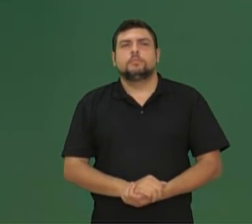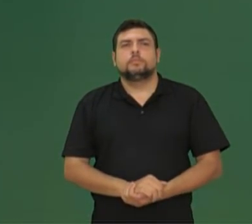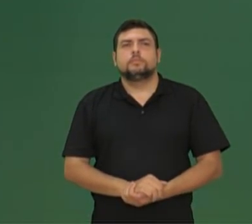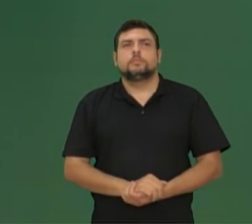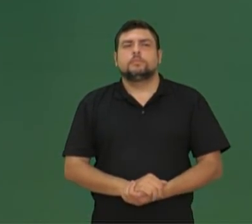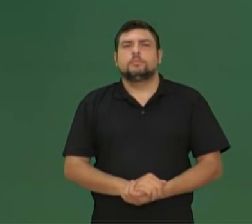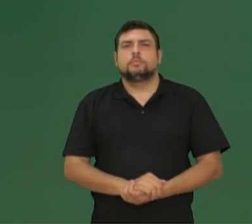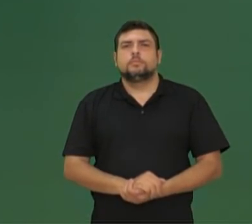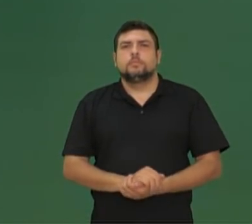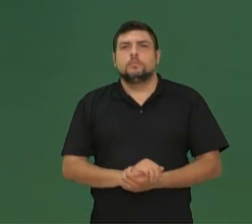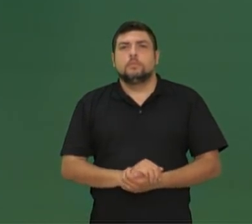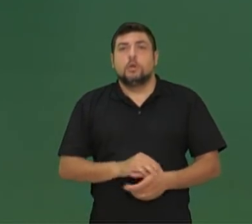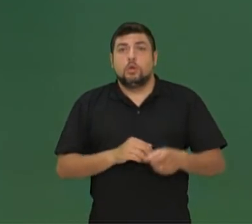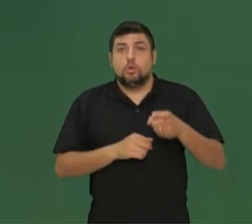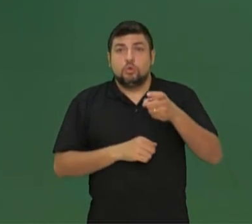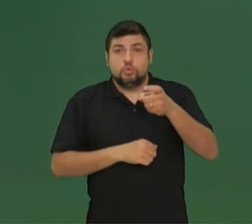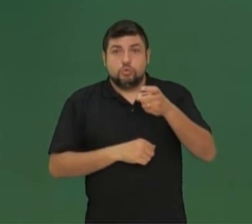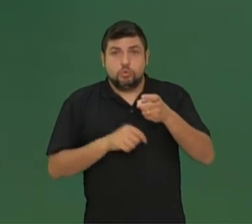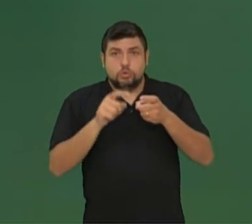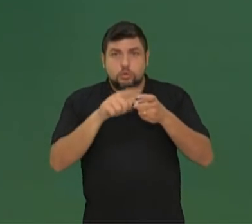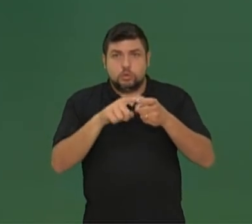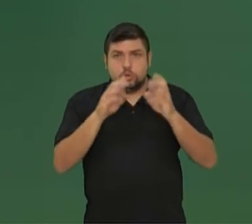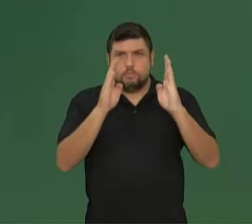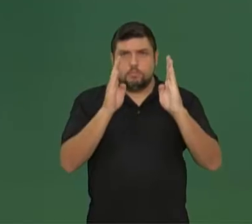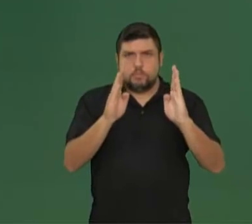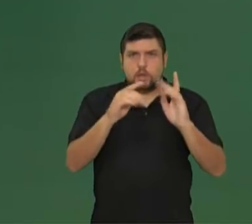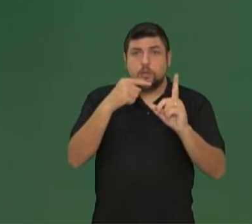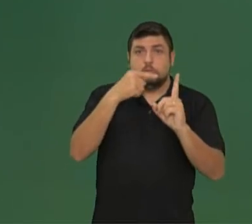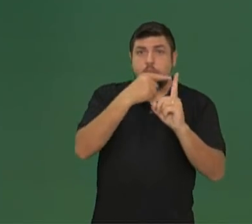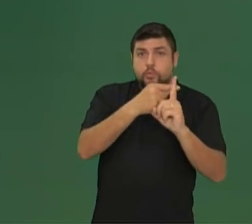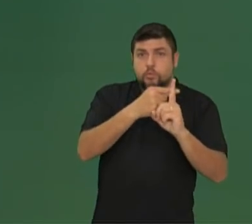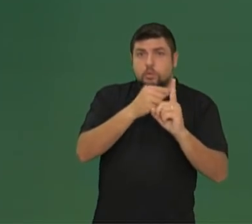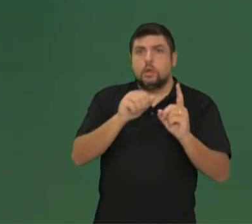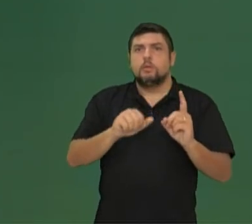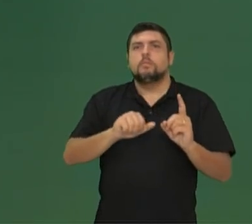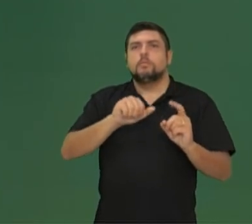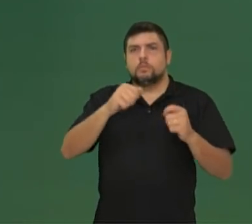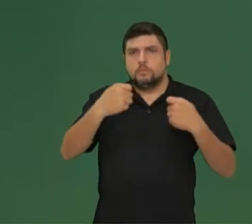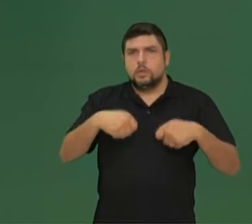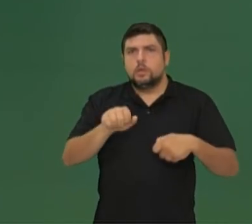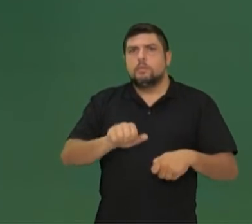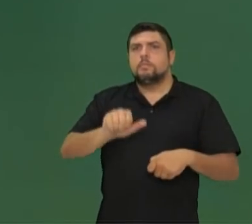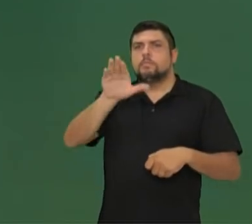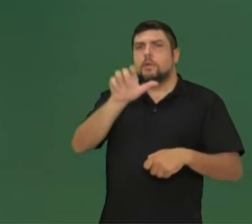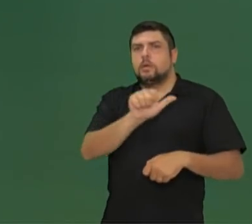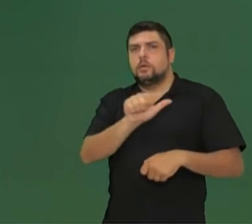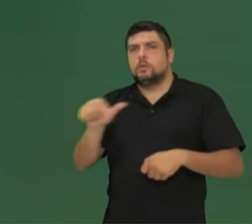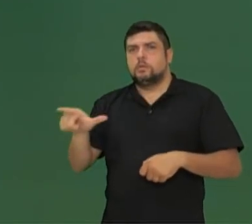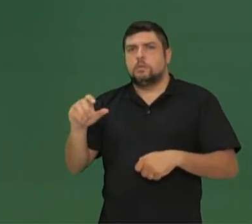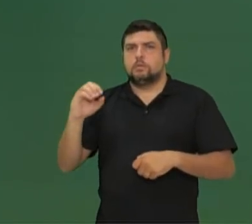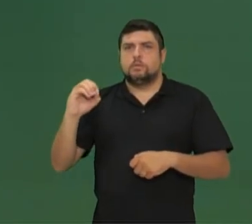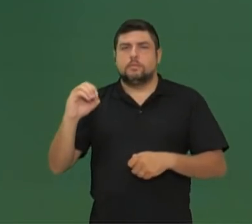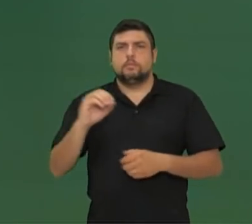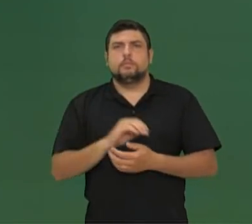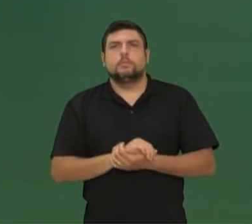quê? Maior ou igual a zero se ele for positivo. E ele vai ter que ser menor que zero se ele for